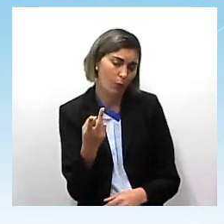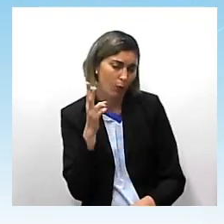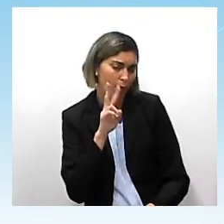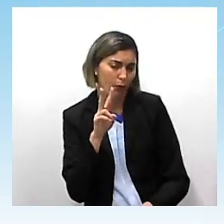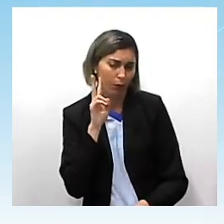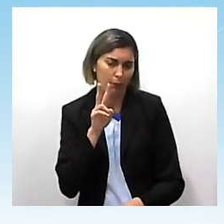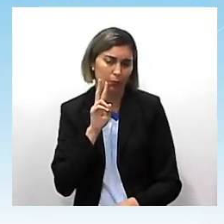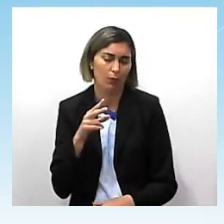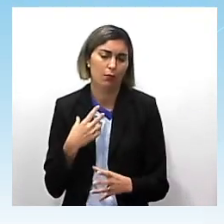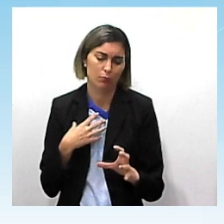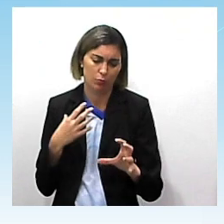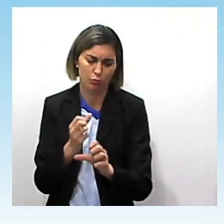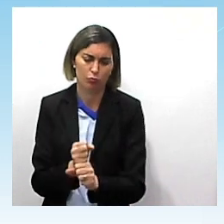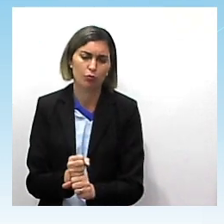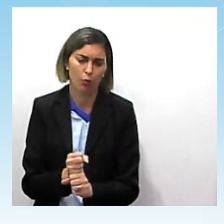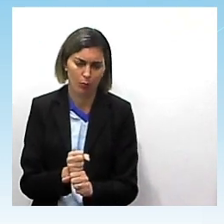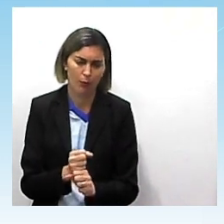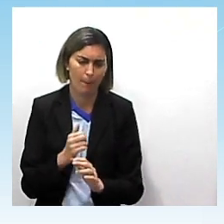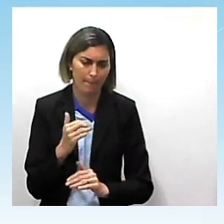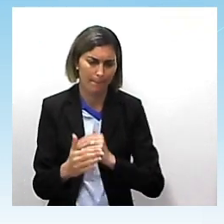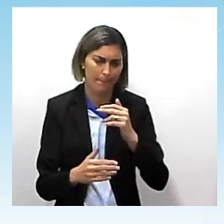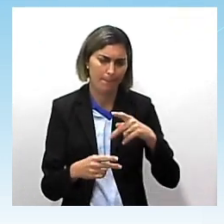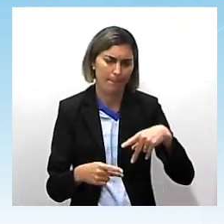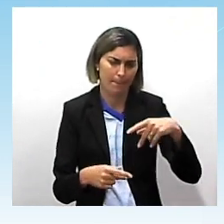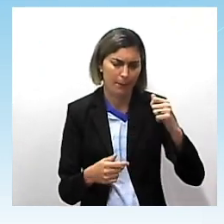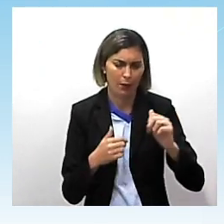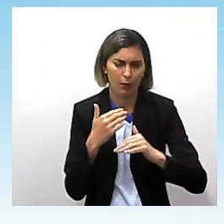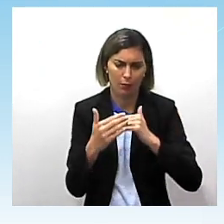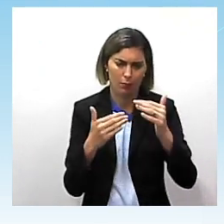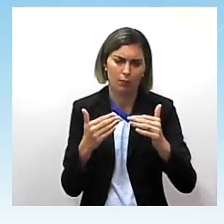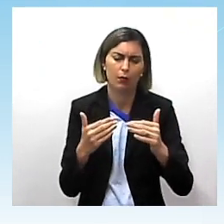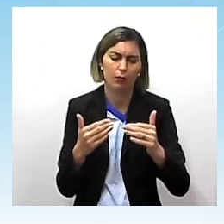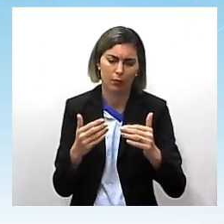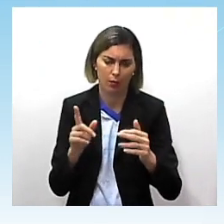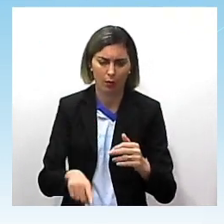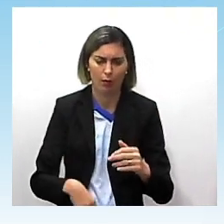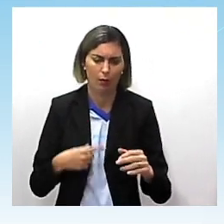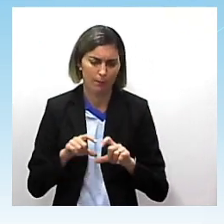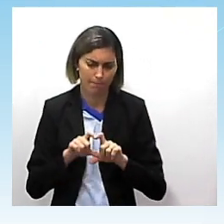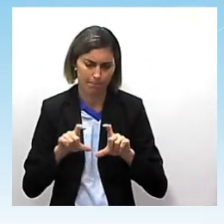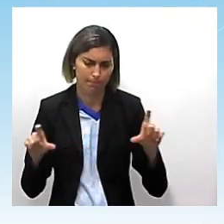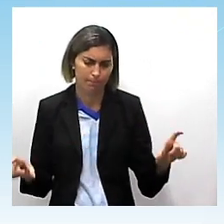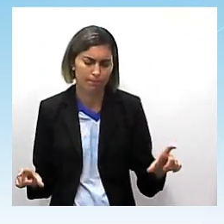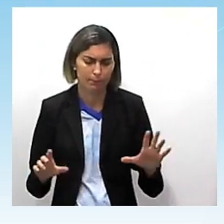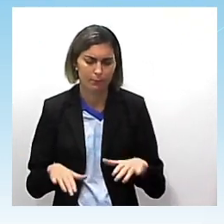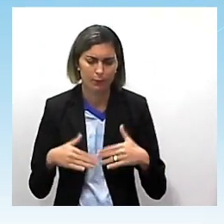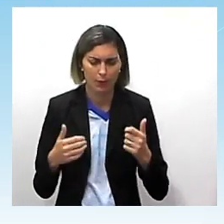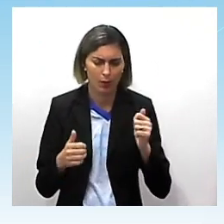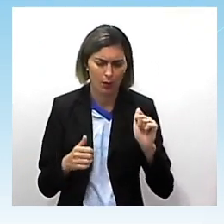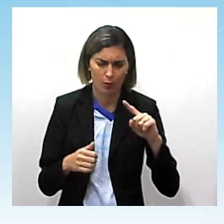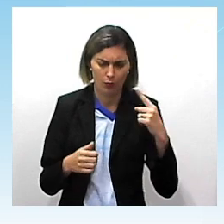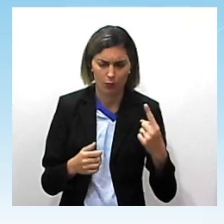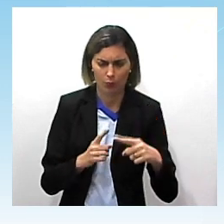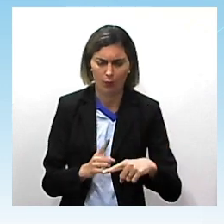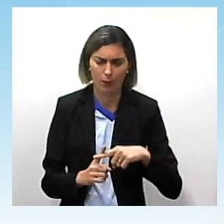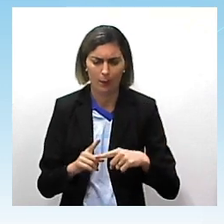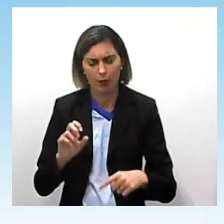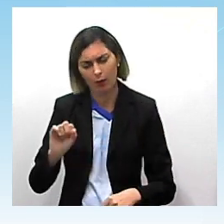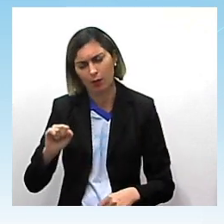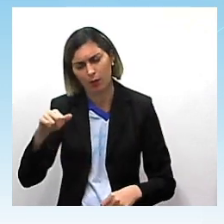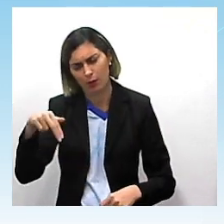lembrar que soma de termos de uma progressão aritmética é dada por A1